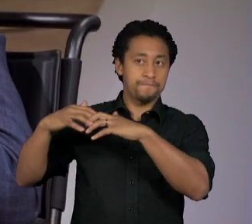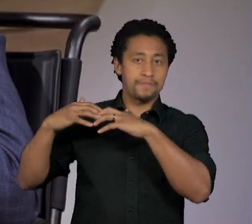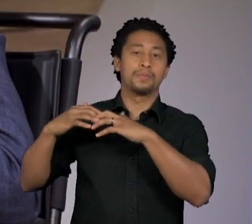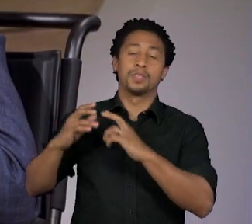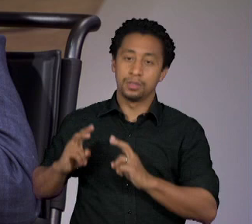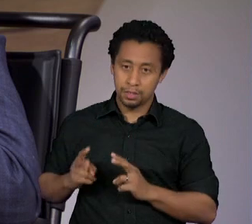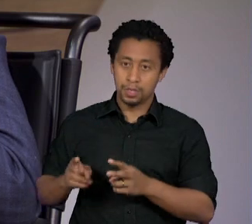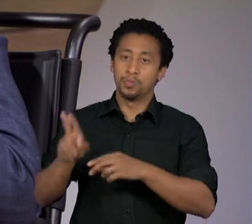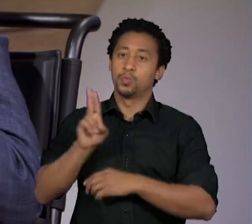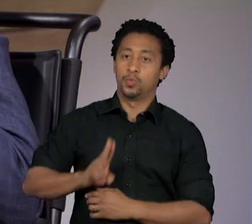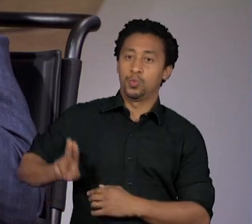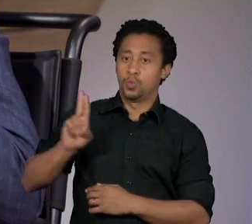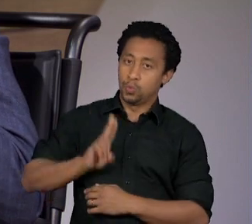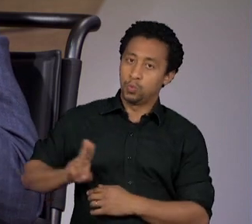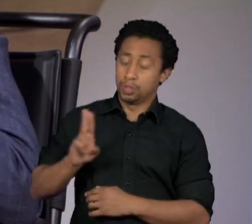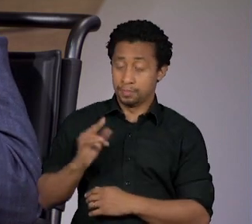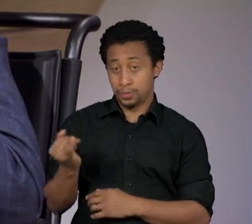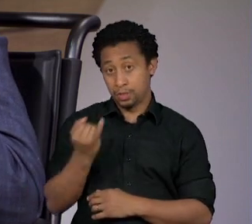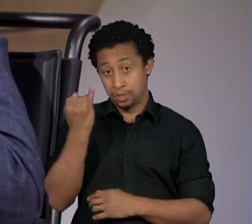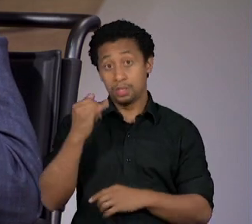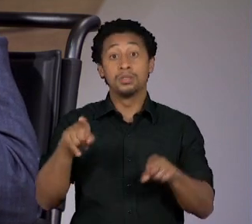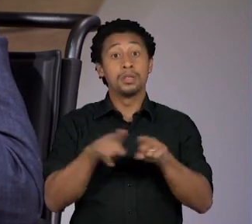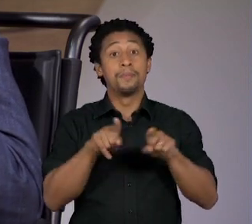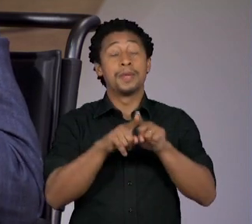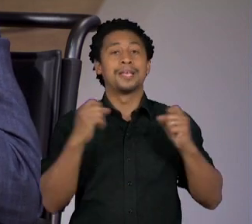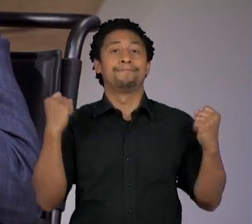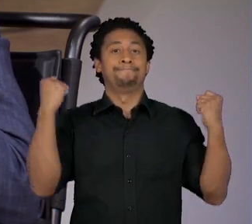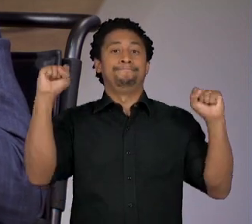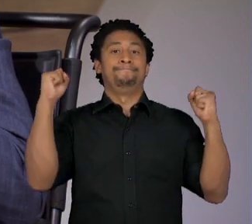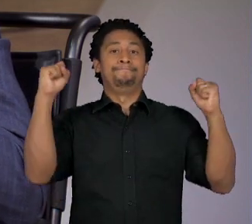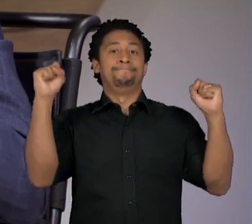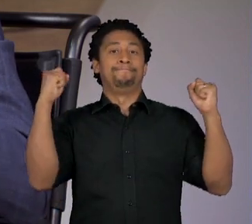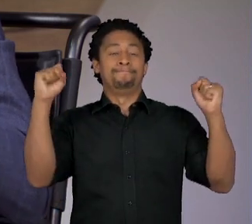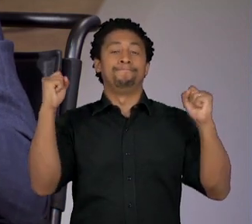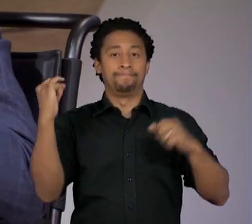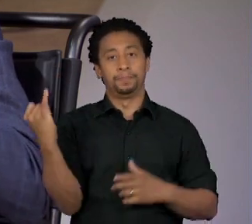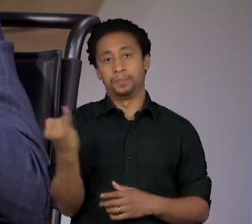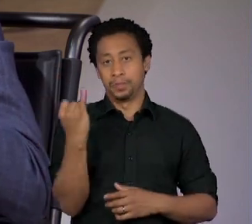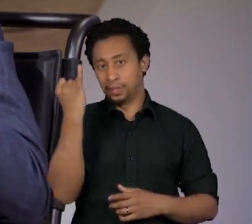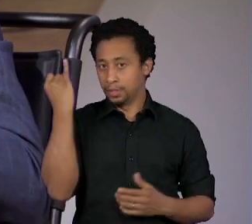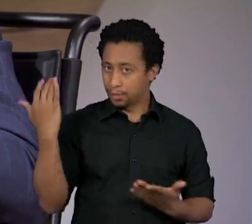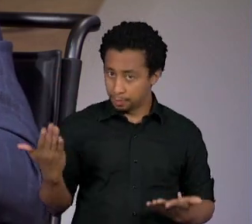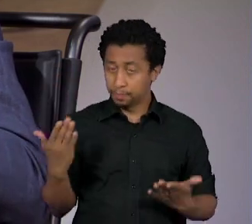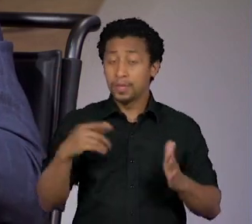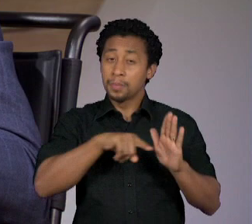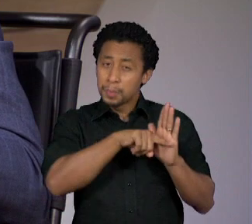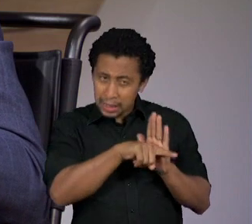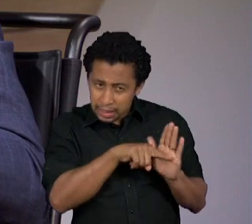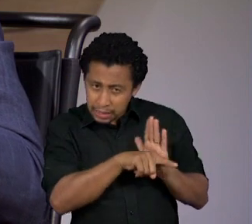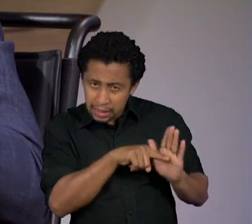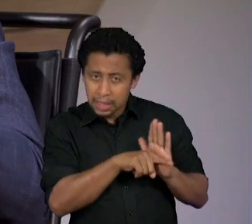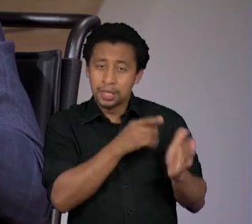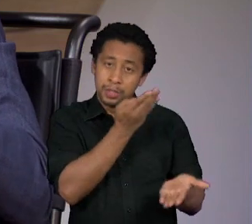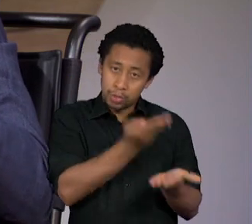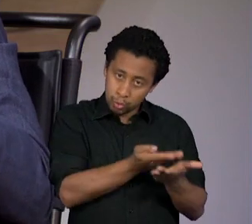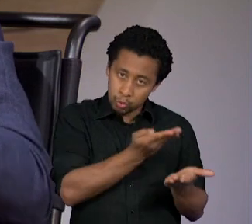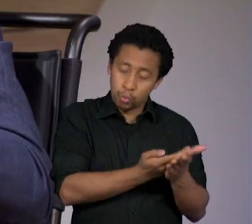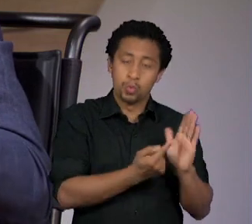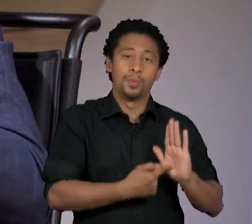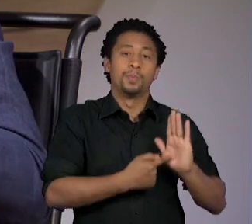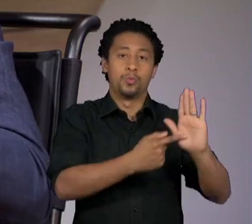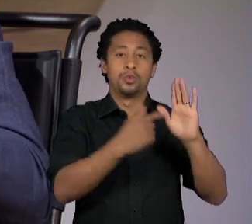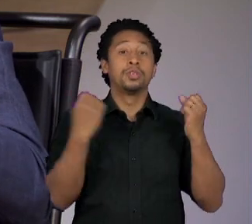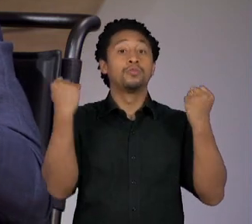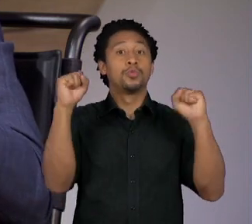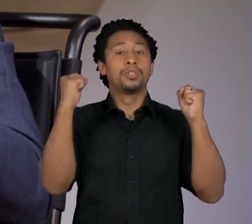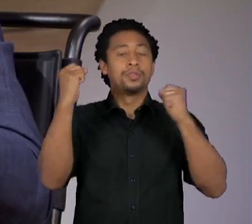mas também atividade física. A atividade física tem sido mostrada em vários estudos que ela tem um papel